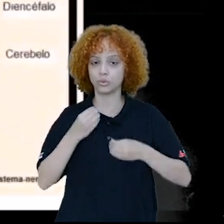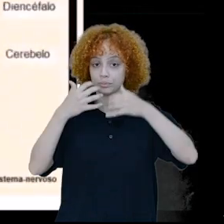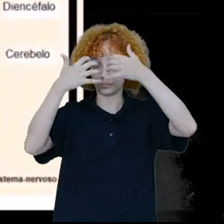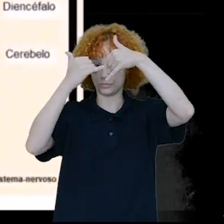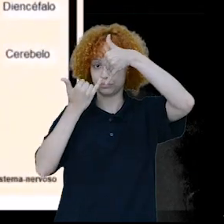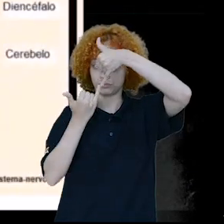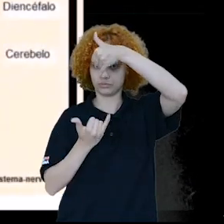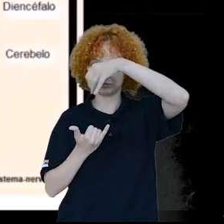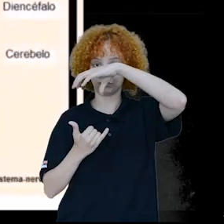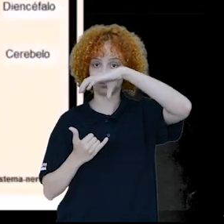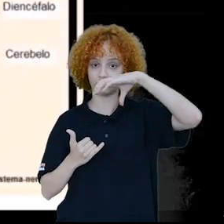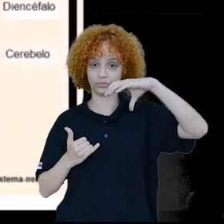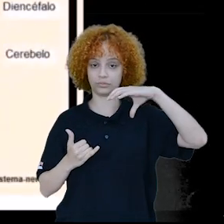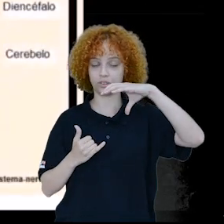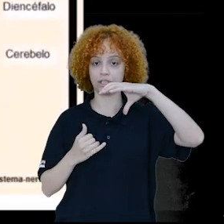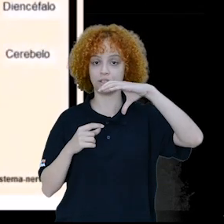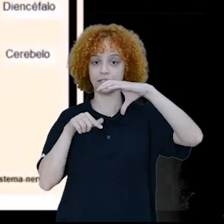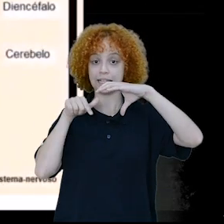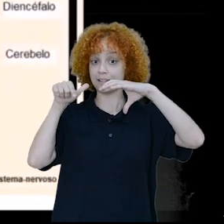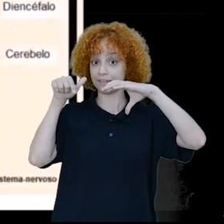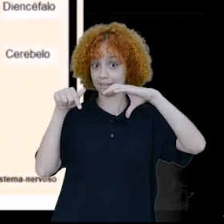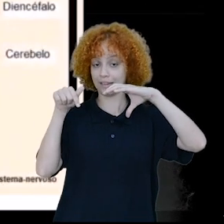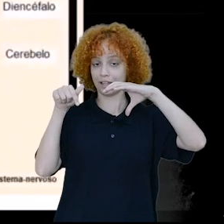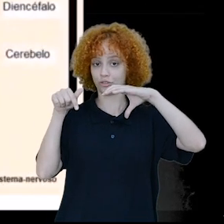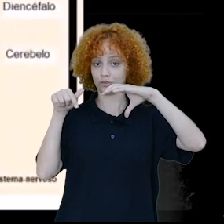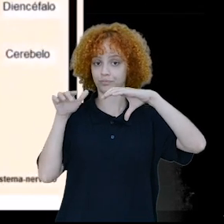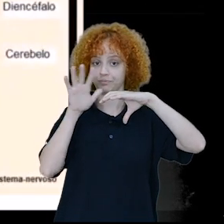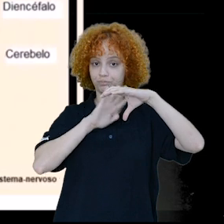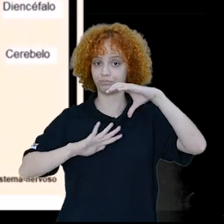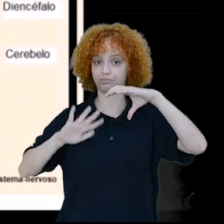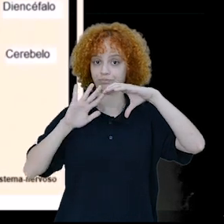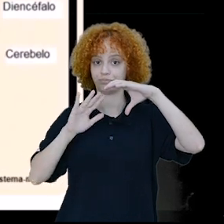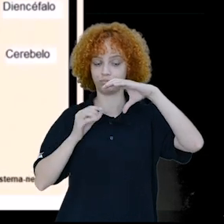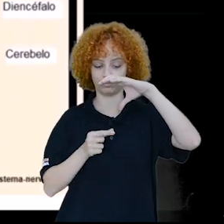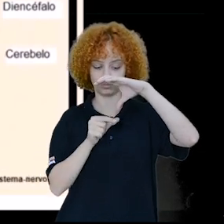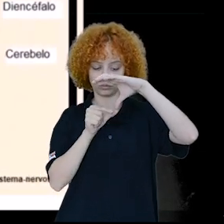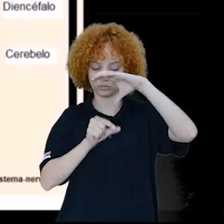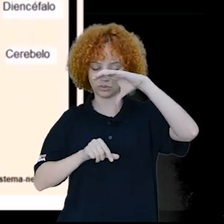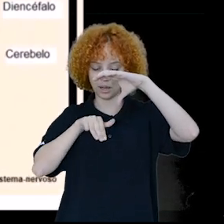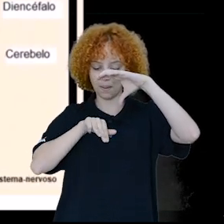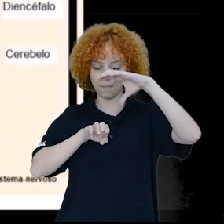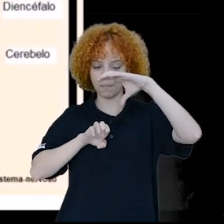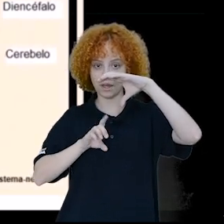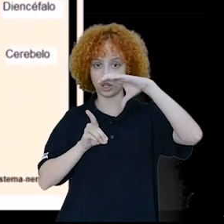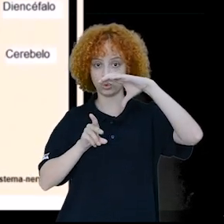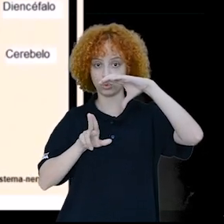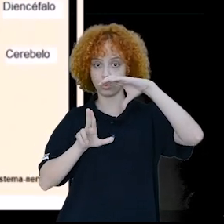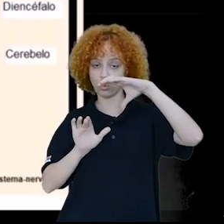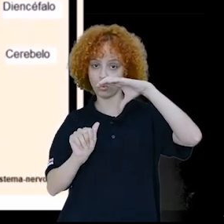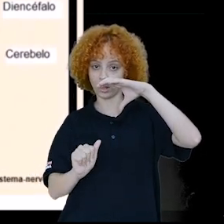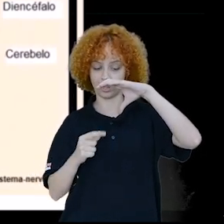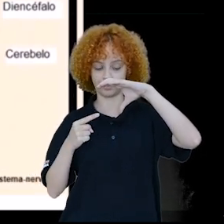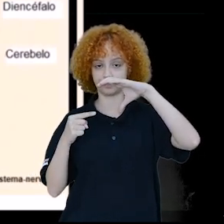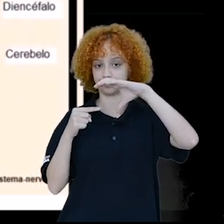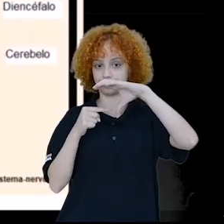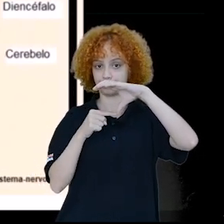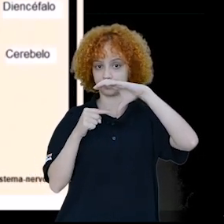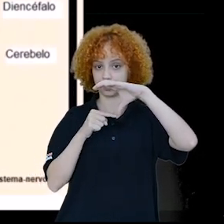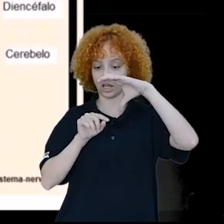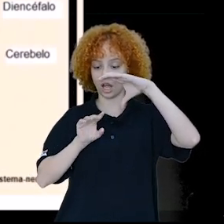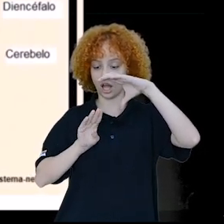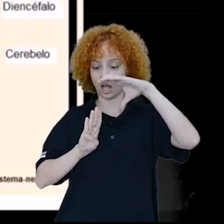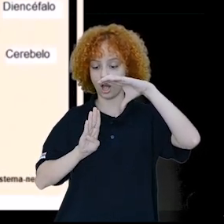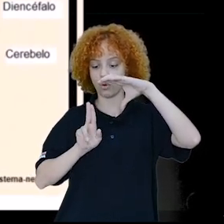O sistema nervoso central é dividido por 7 partes principais. Começando de baixo para cima, nós temos